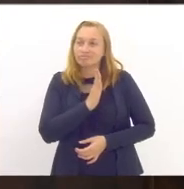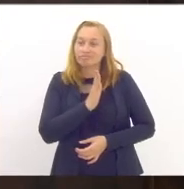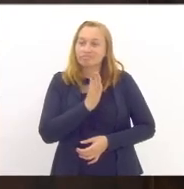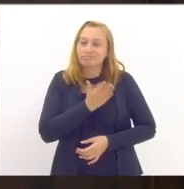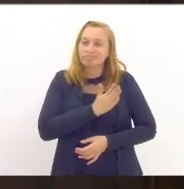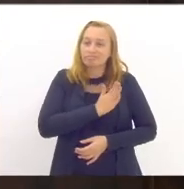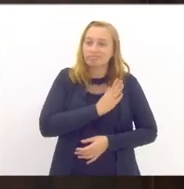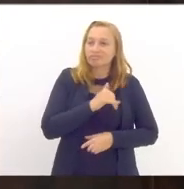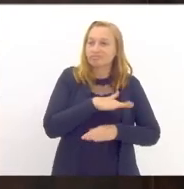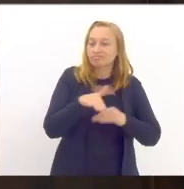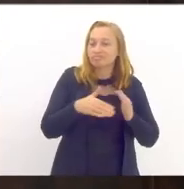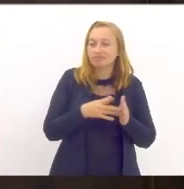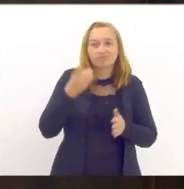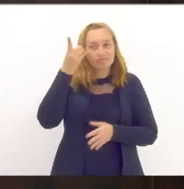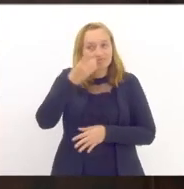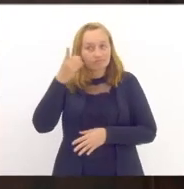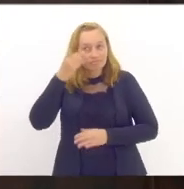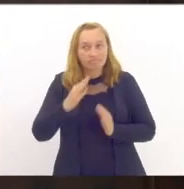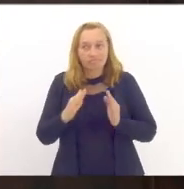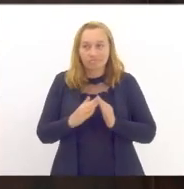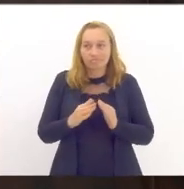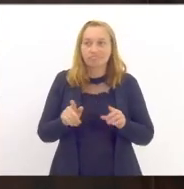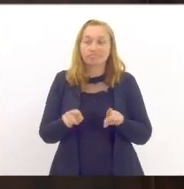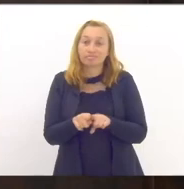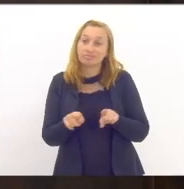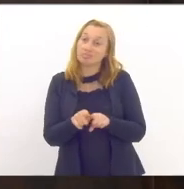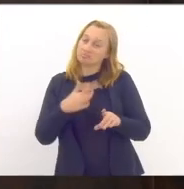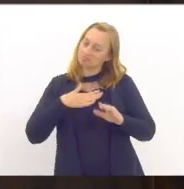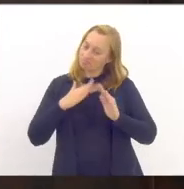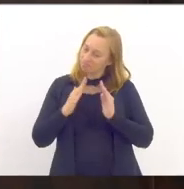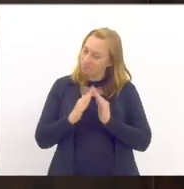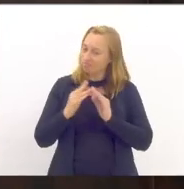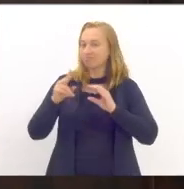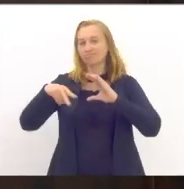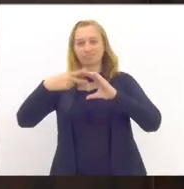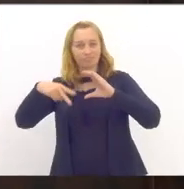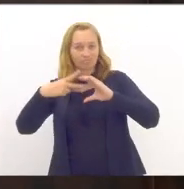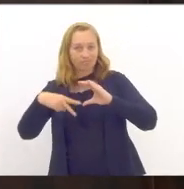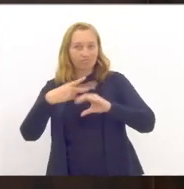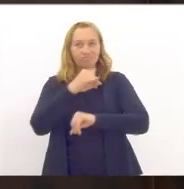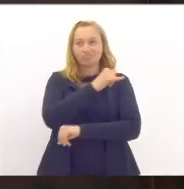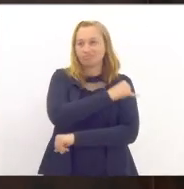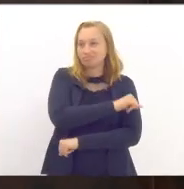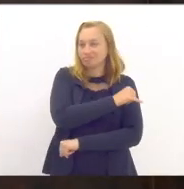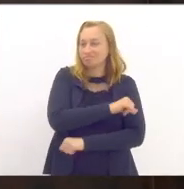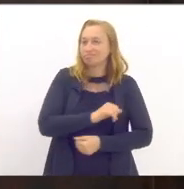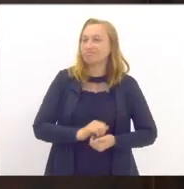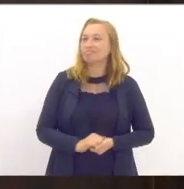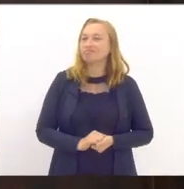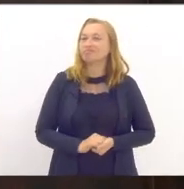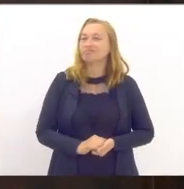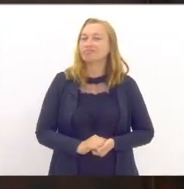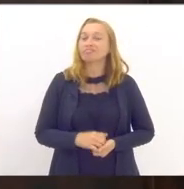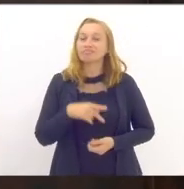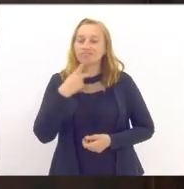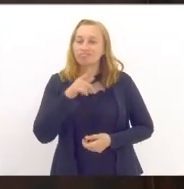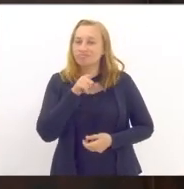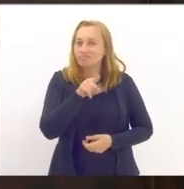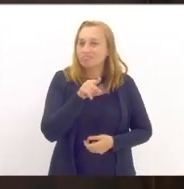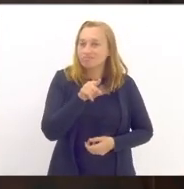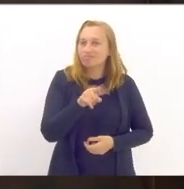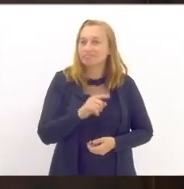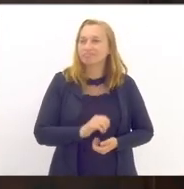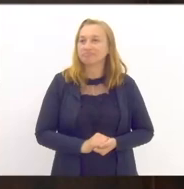os parlamentares, não só desta casa, mas da minha casa também, na Câmara Municipal do Rio de Janeiro. Dizer para você que